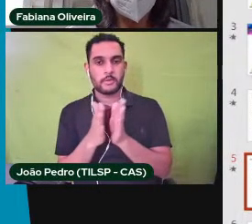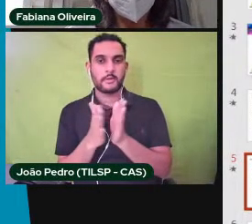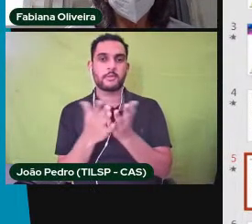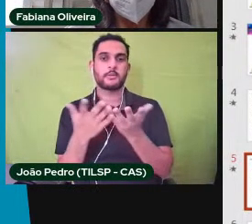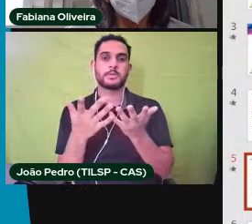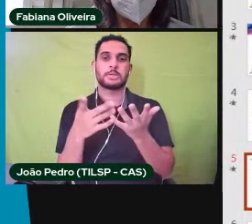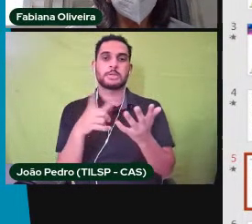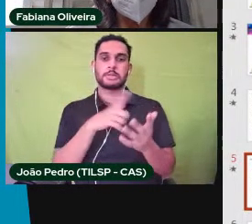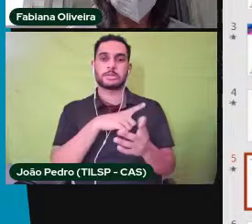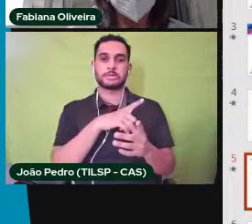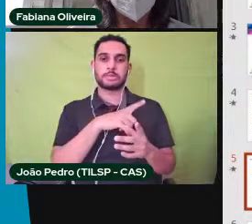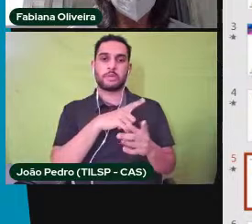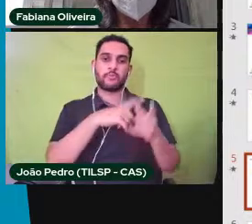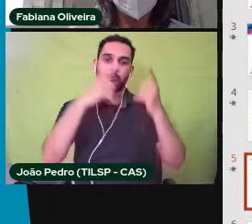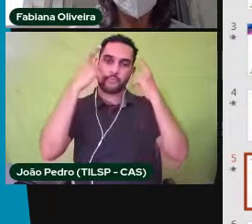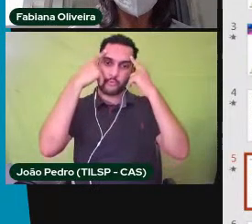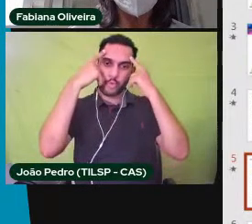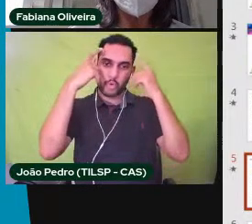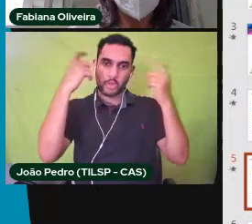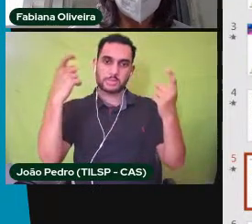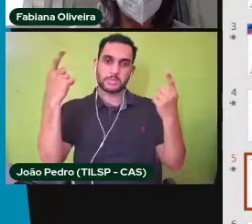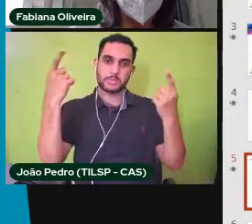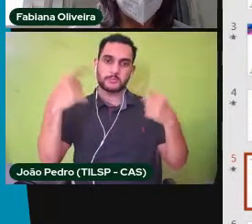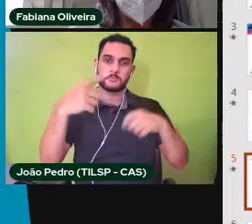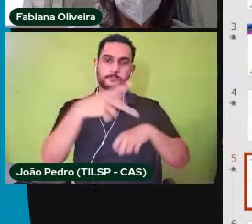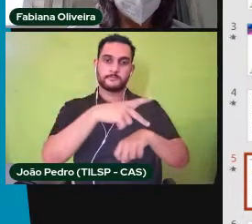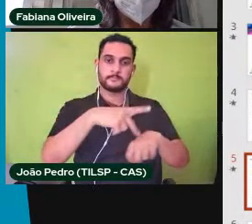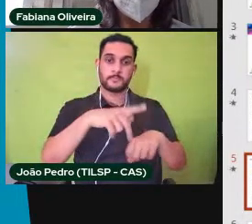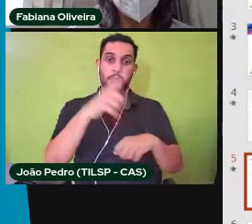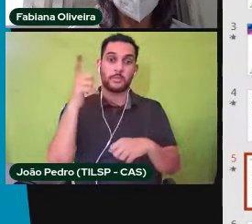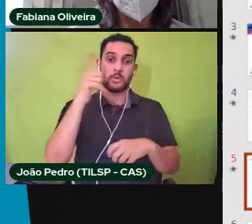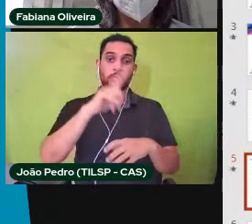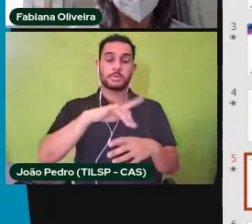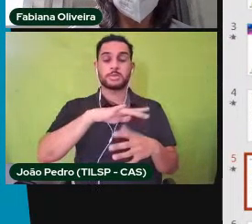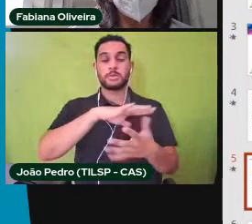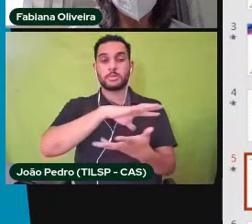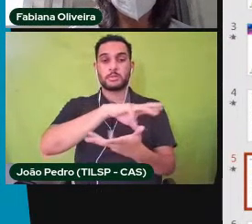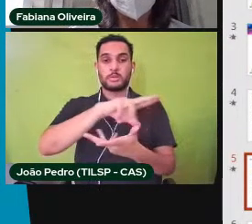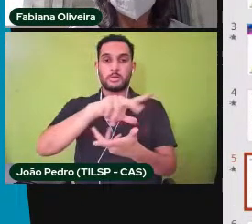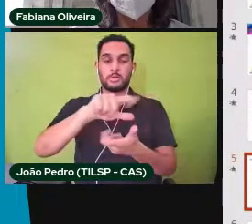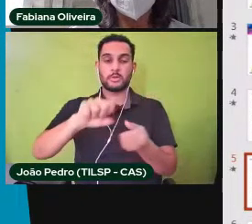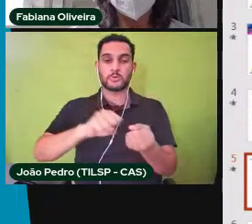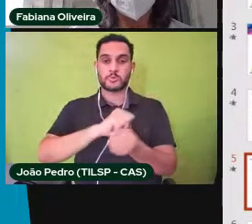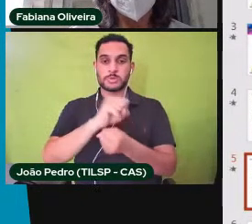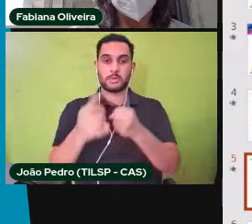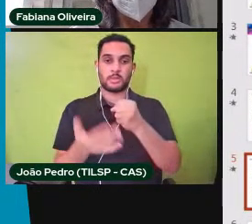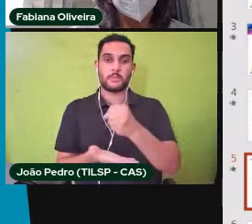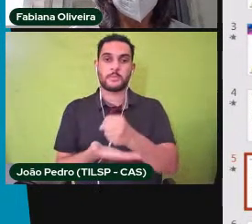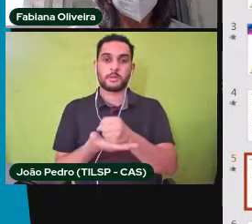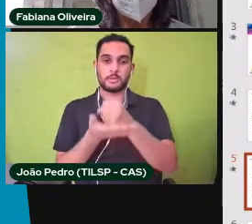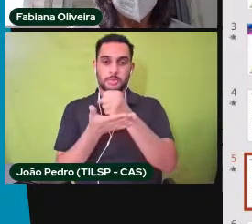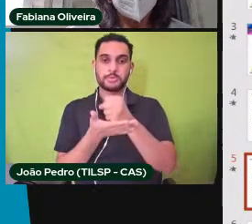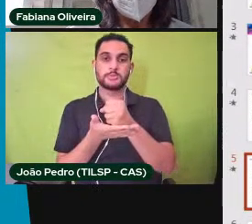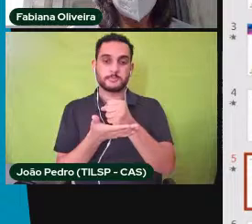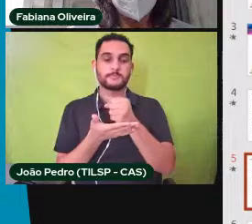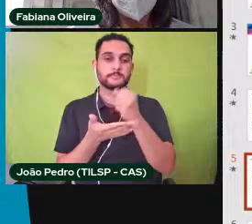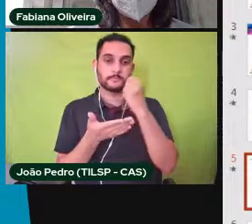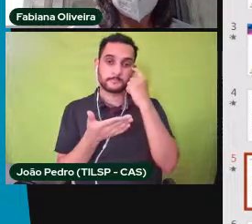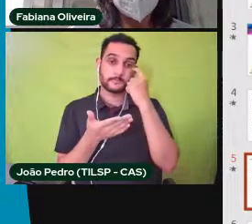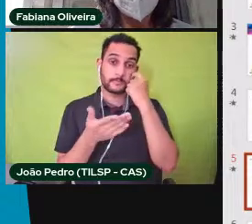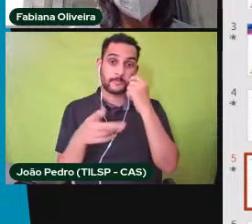para a cidadania global e para o desenvolvimento sustentável dos campos de ação da Unesco.